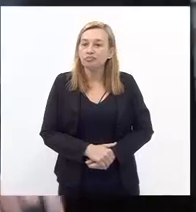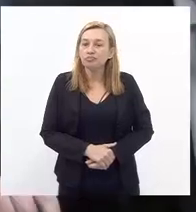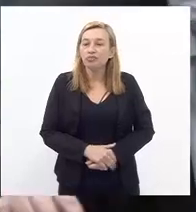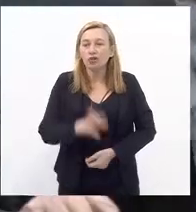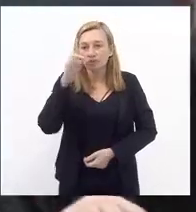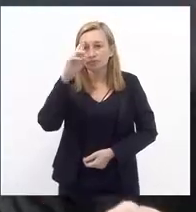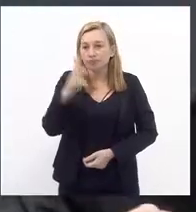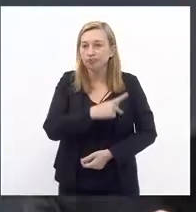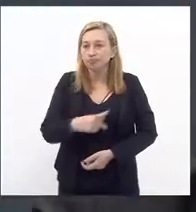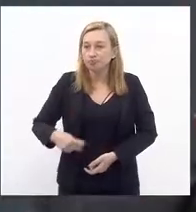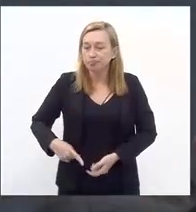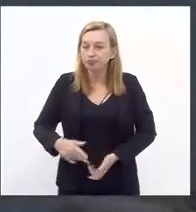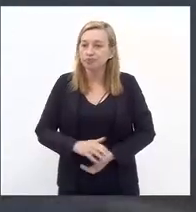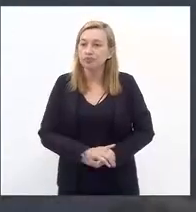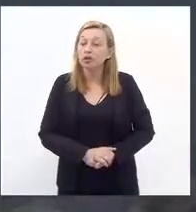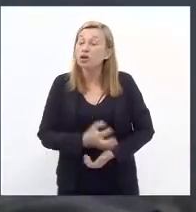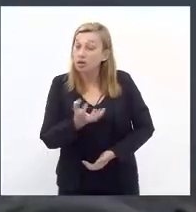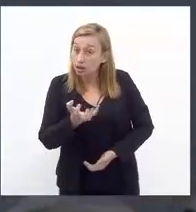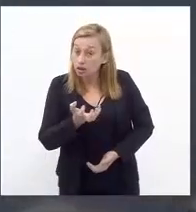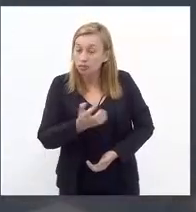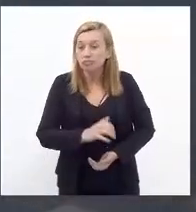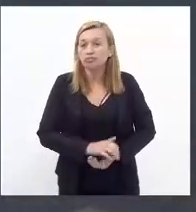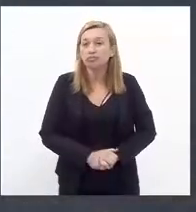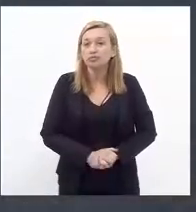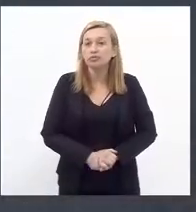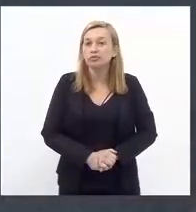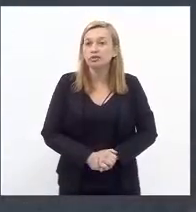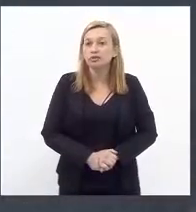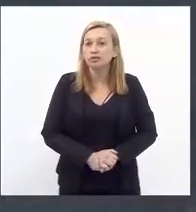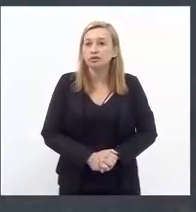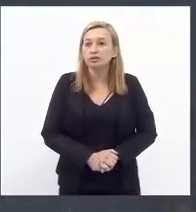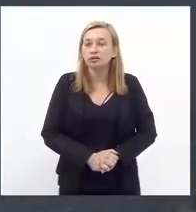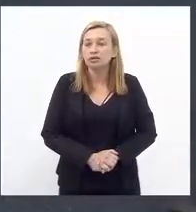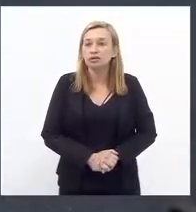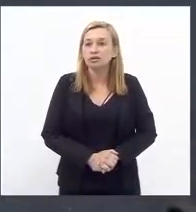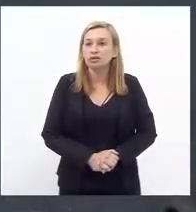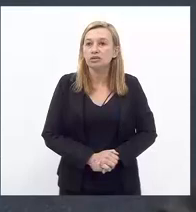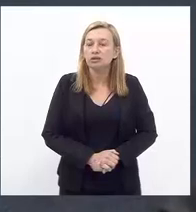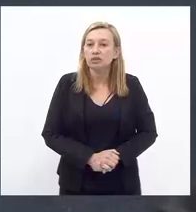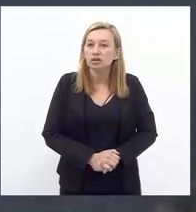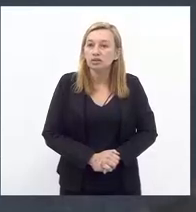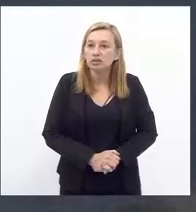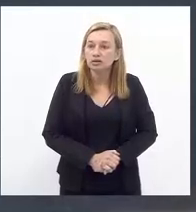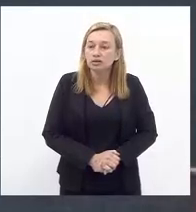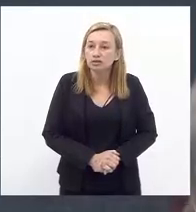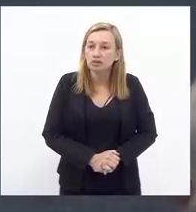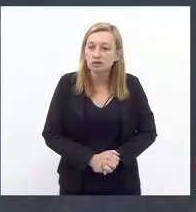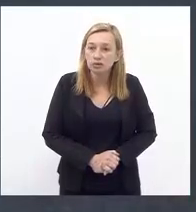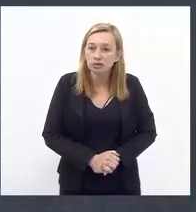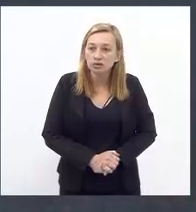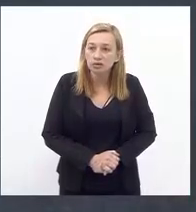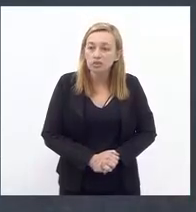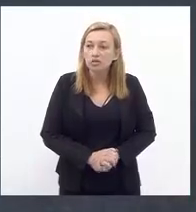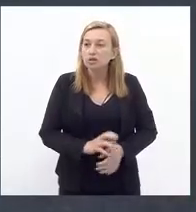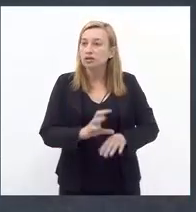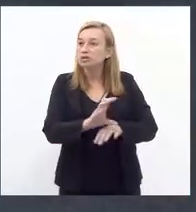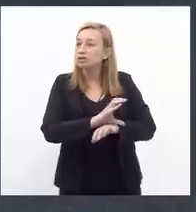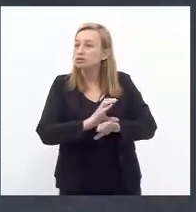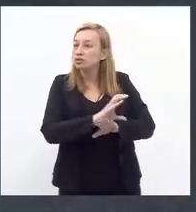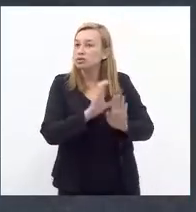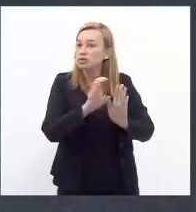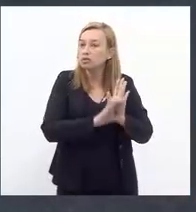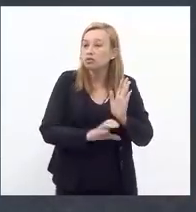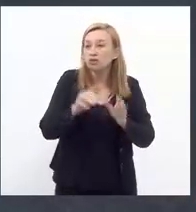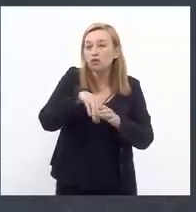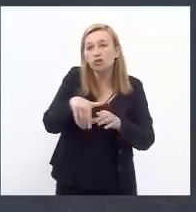o presidente quero destacar que também no segundo turno da emenda constitucional antes